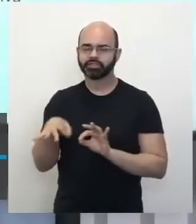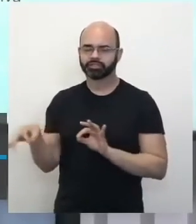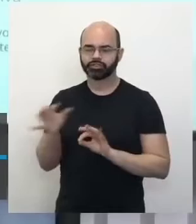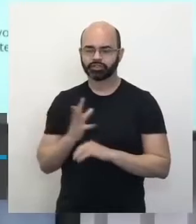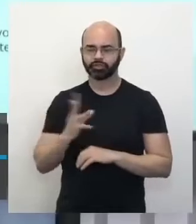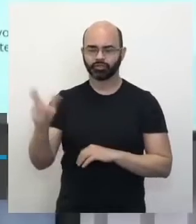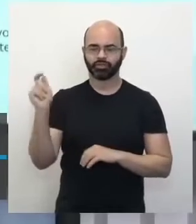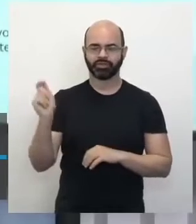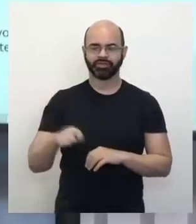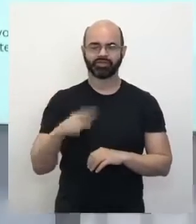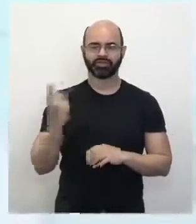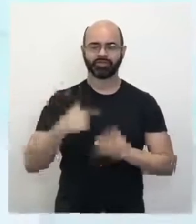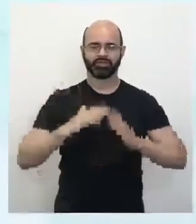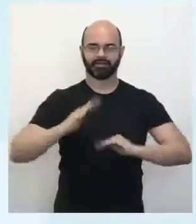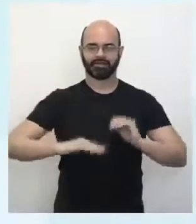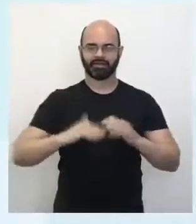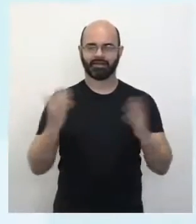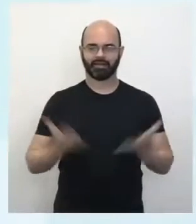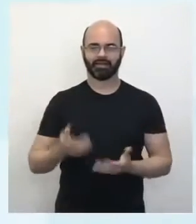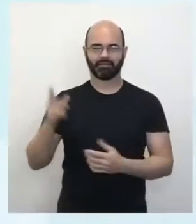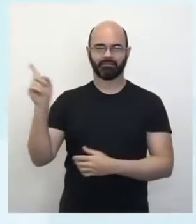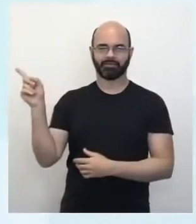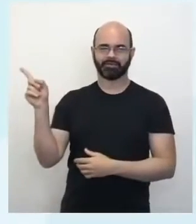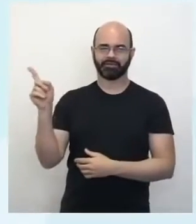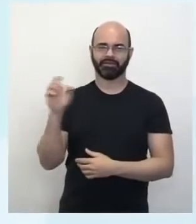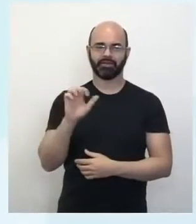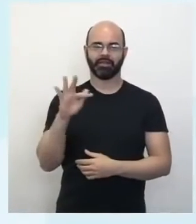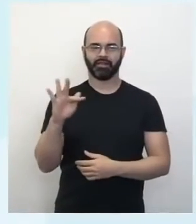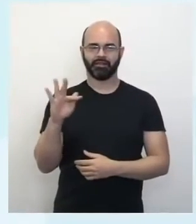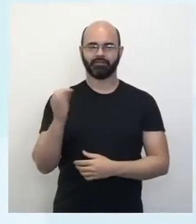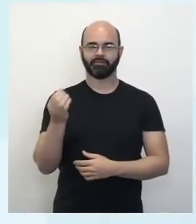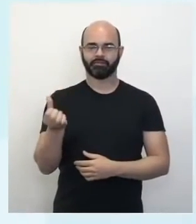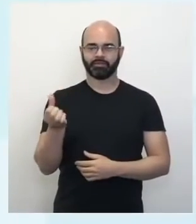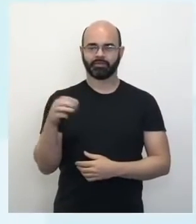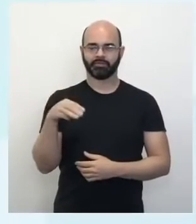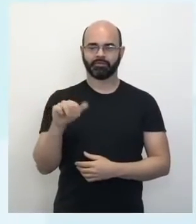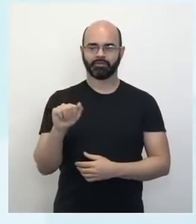a nossa habilidade aí de hoje é a habilidade